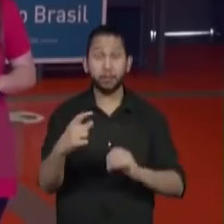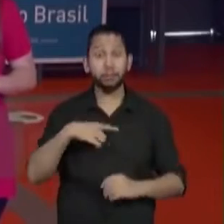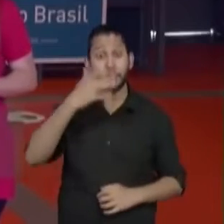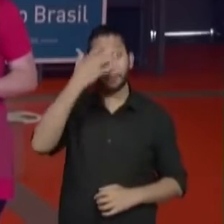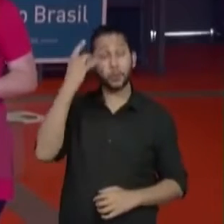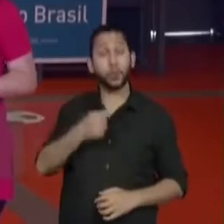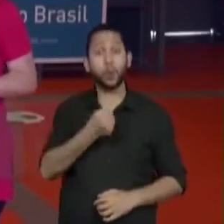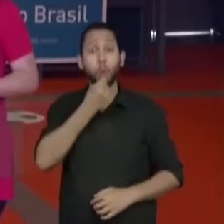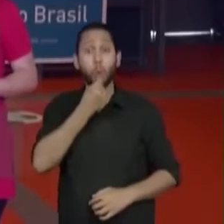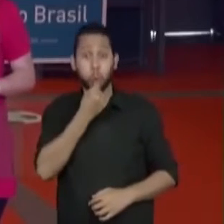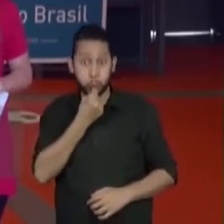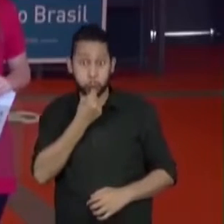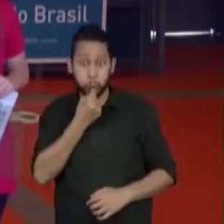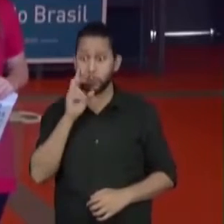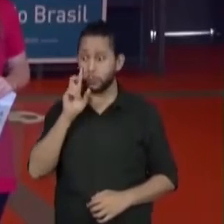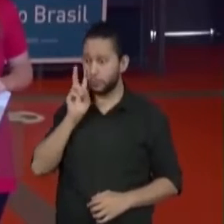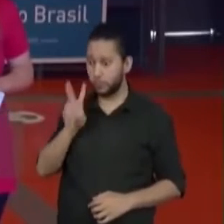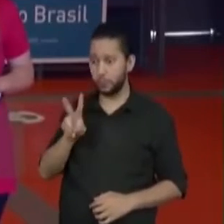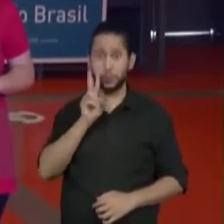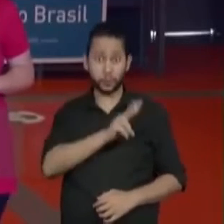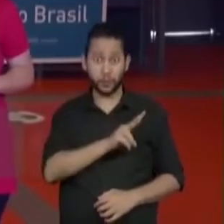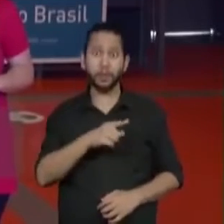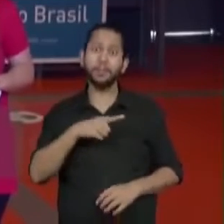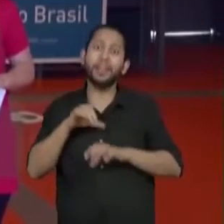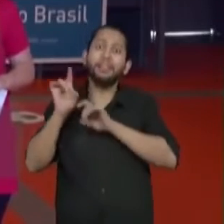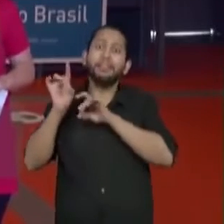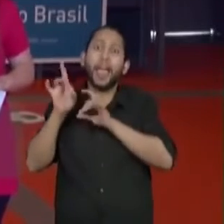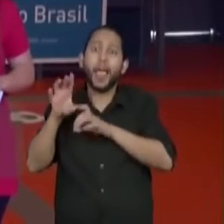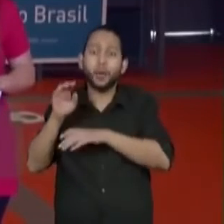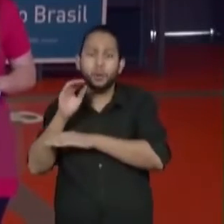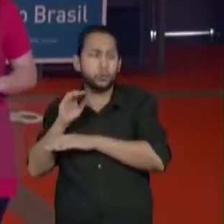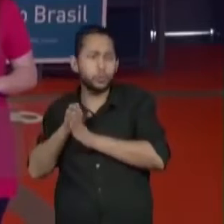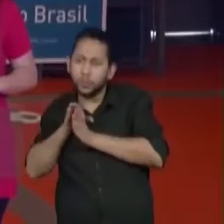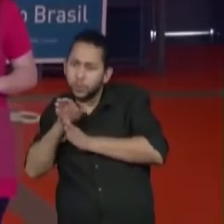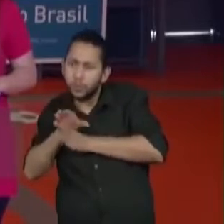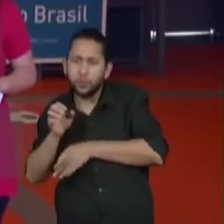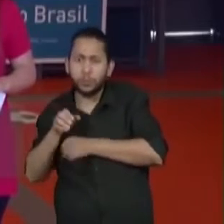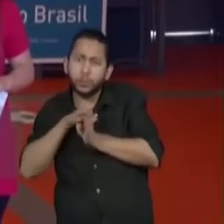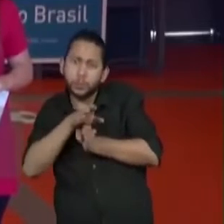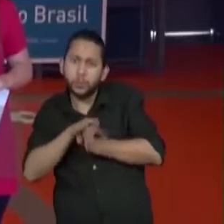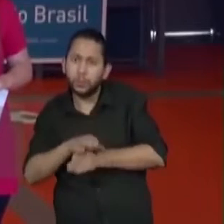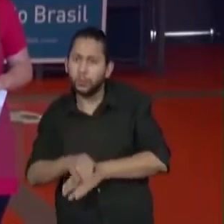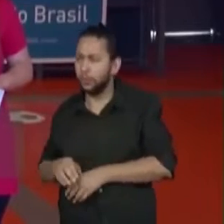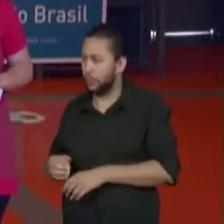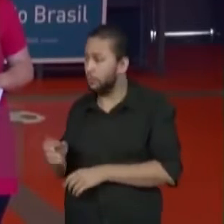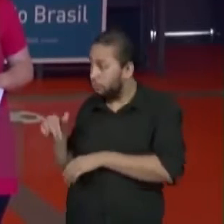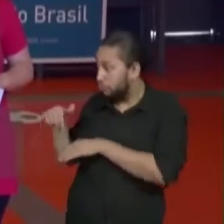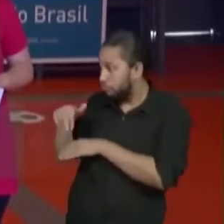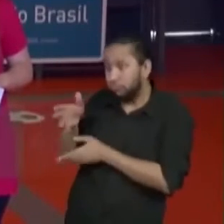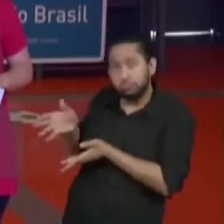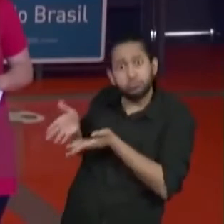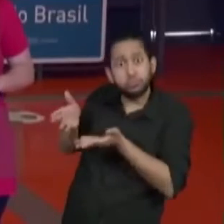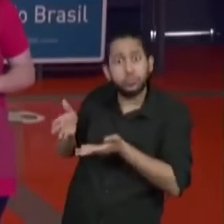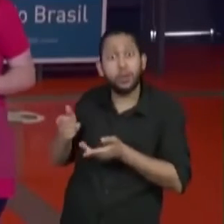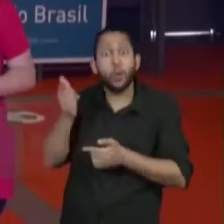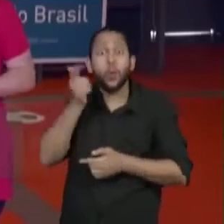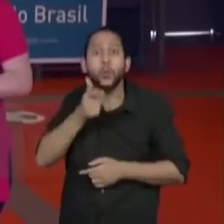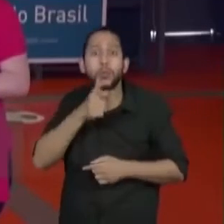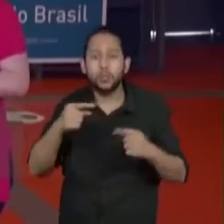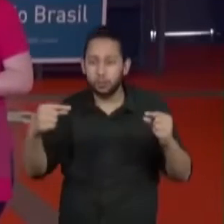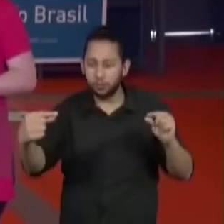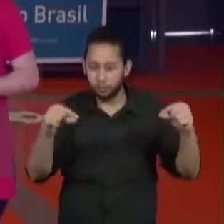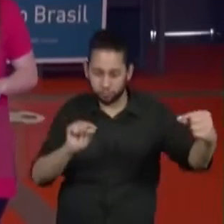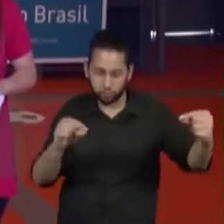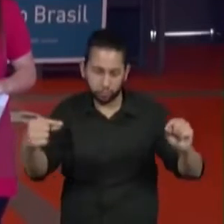ou do instrutor e na escola do professor, ou se organizando de forma que dê certo o jogo, não é?